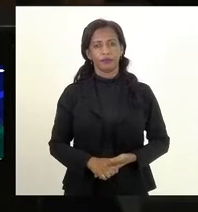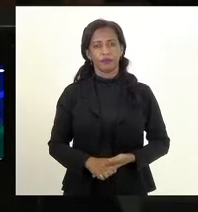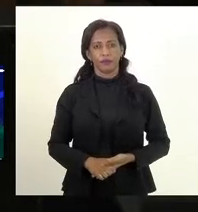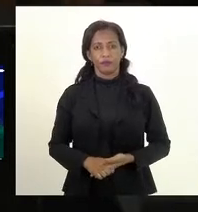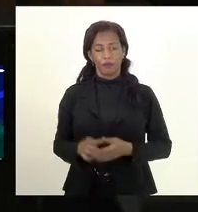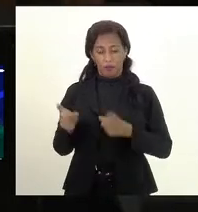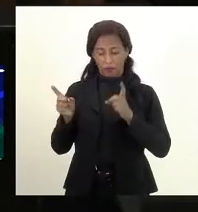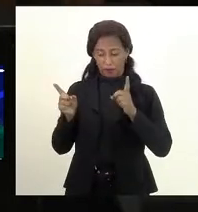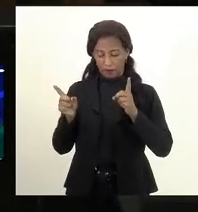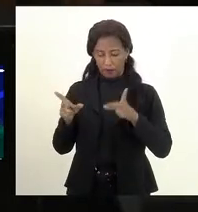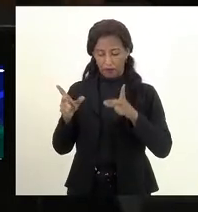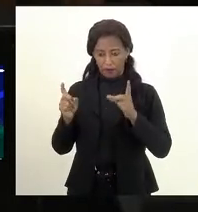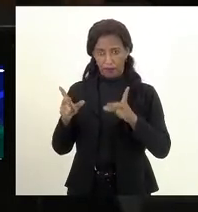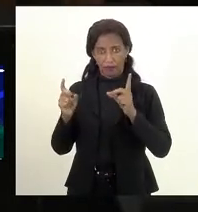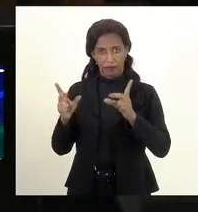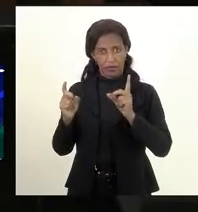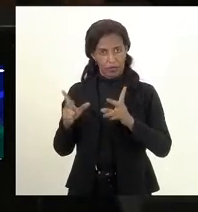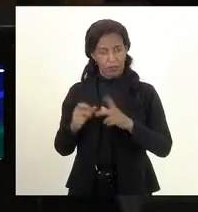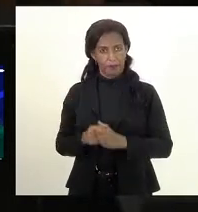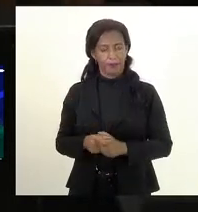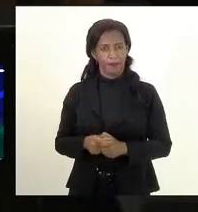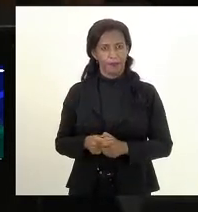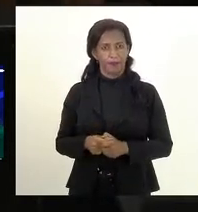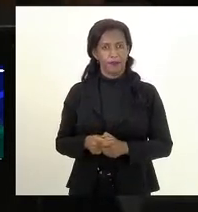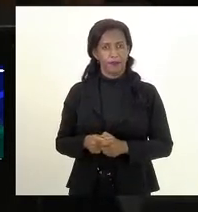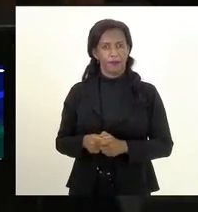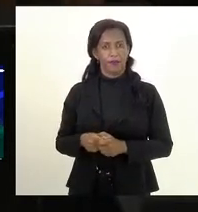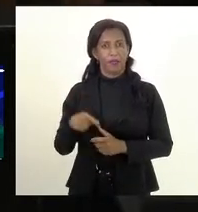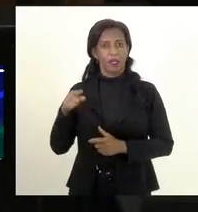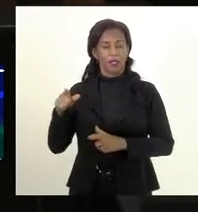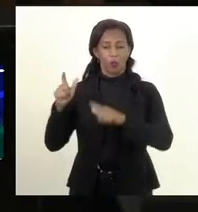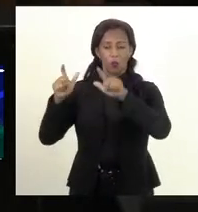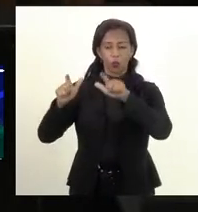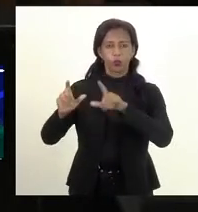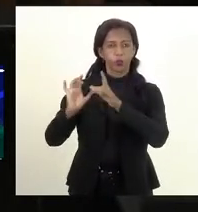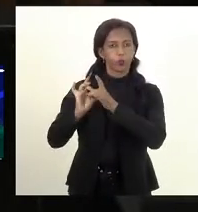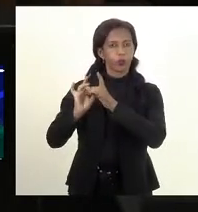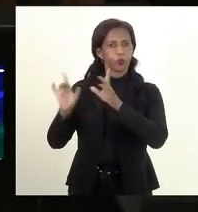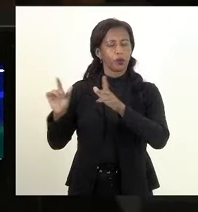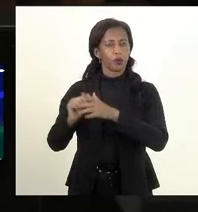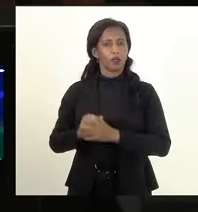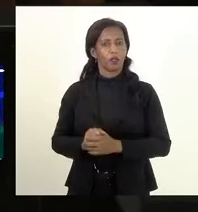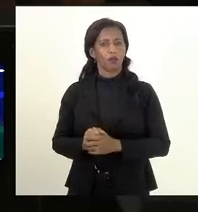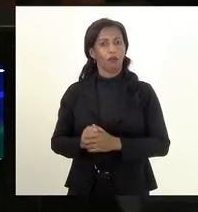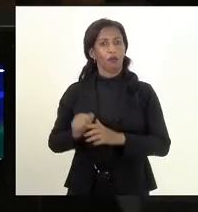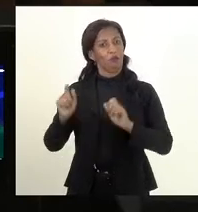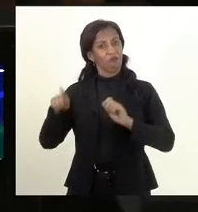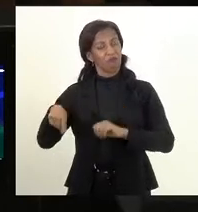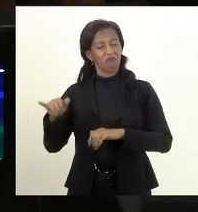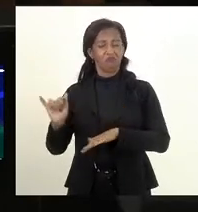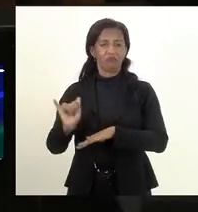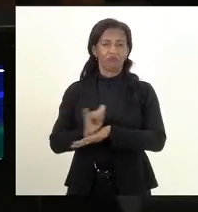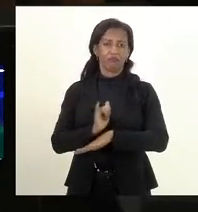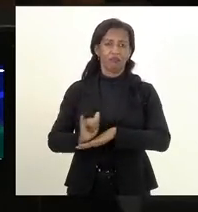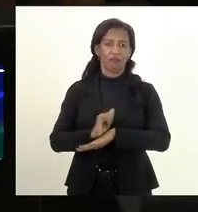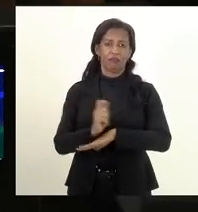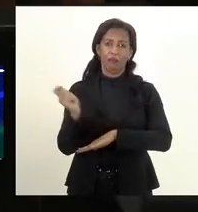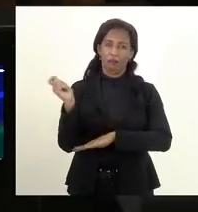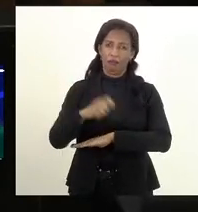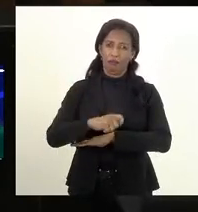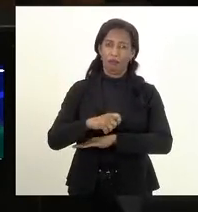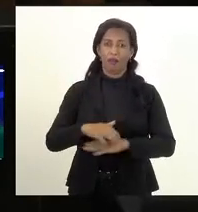e vender imóveis inservíveis é uma estratégia possível